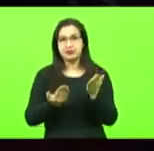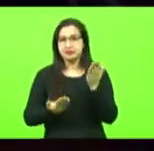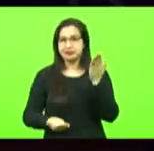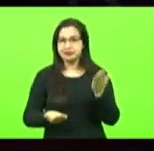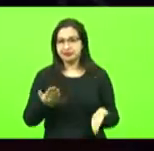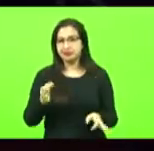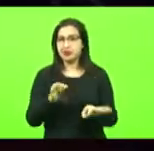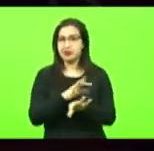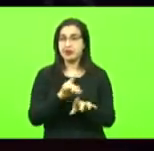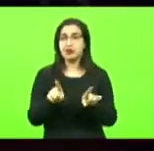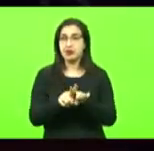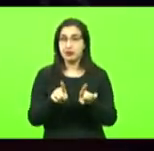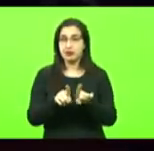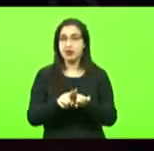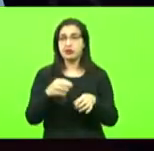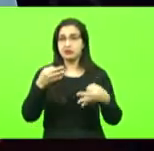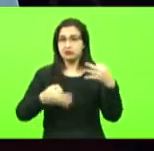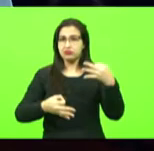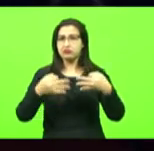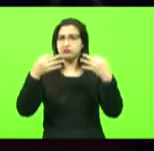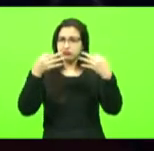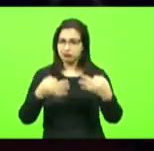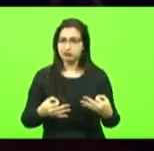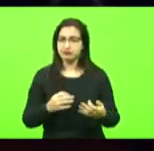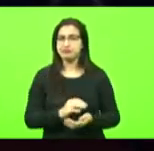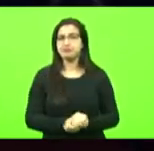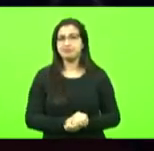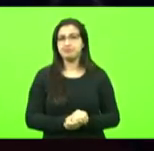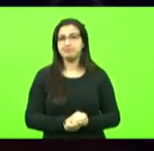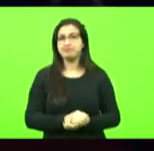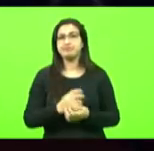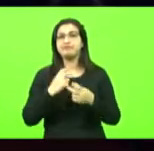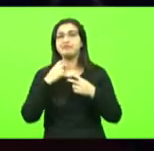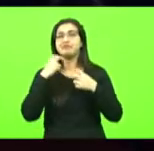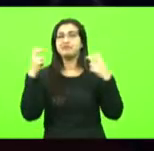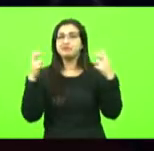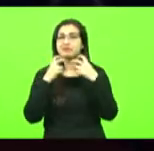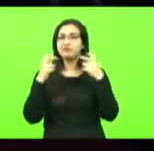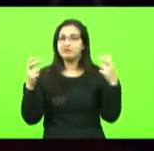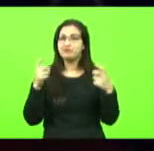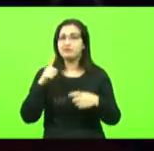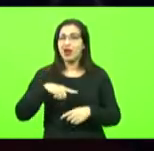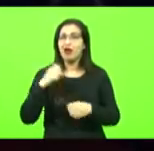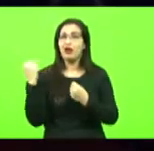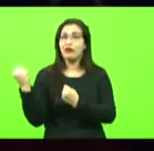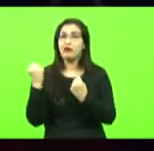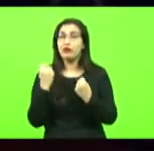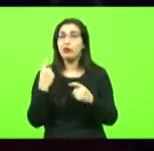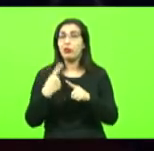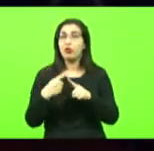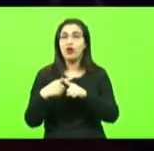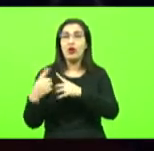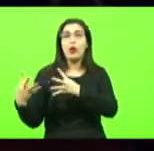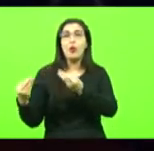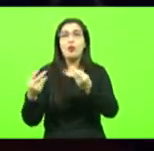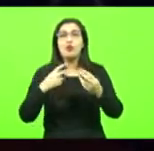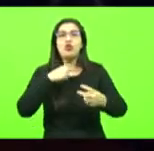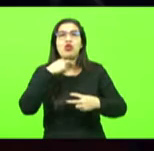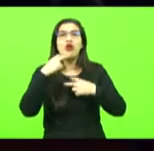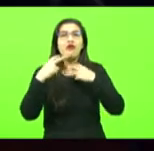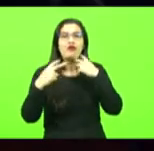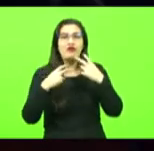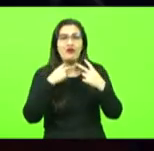injustiças. Nossos gritos são fortes, porque milhares de vozes ecoam